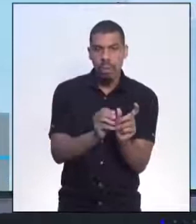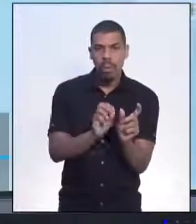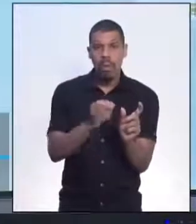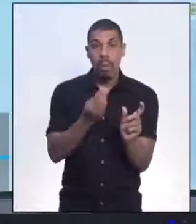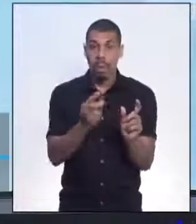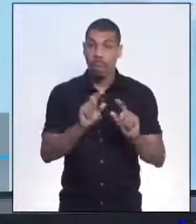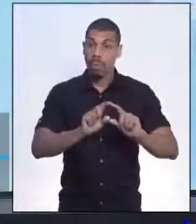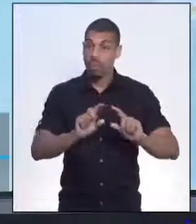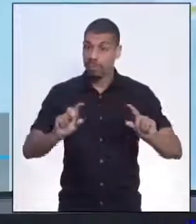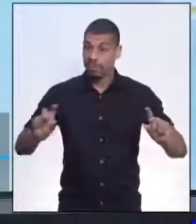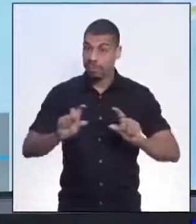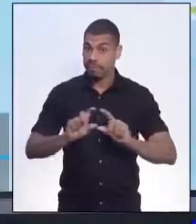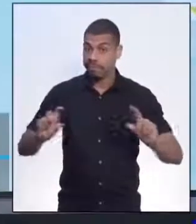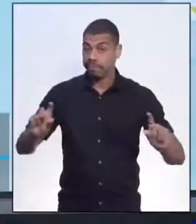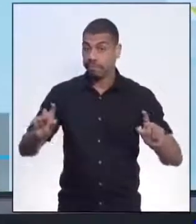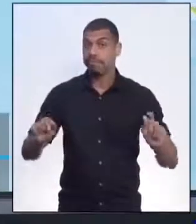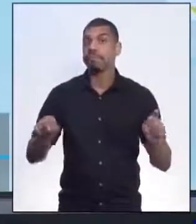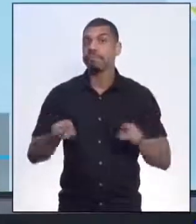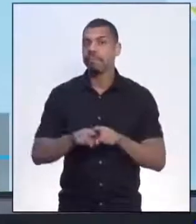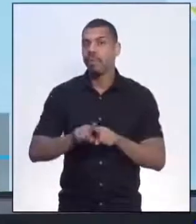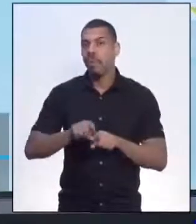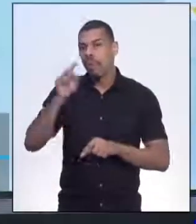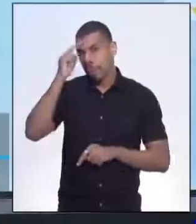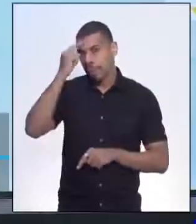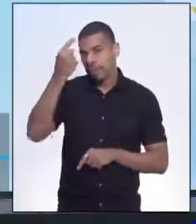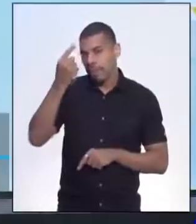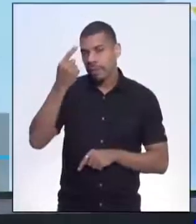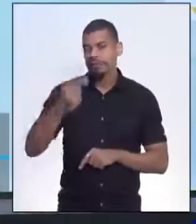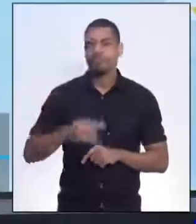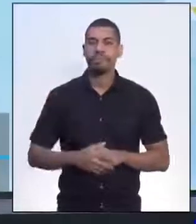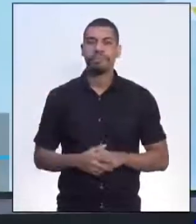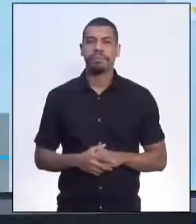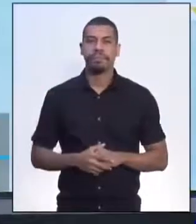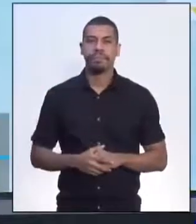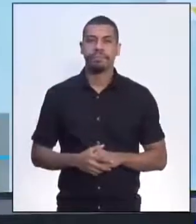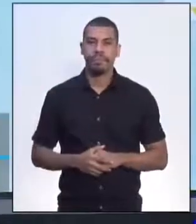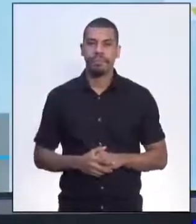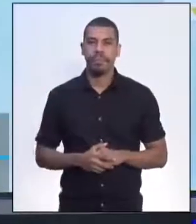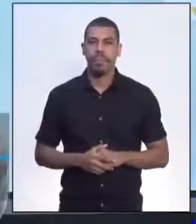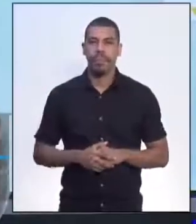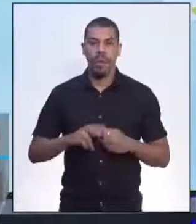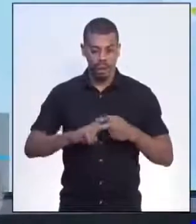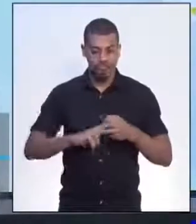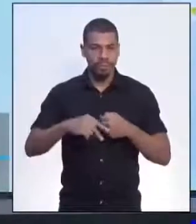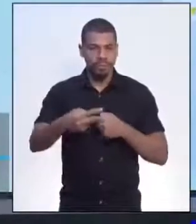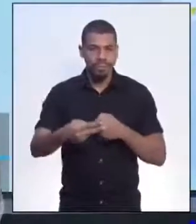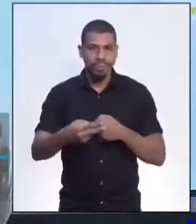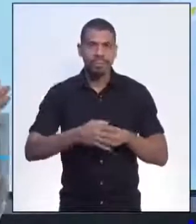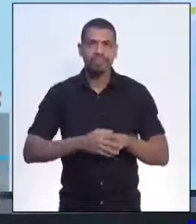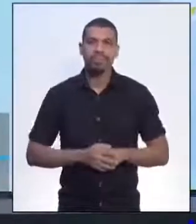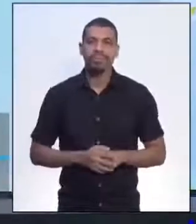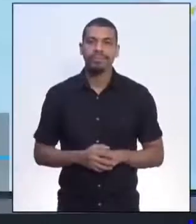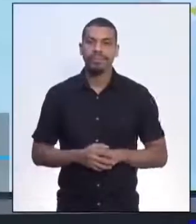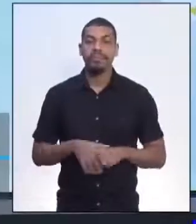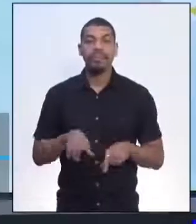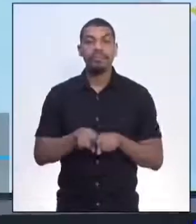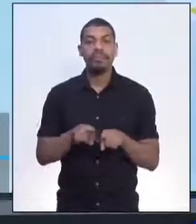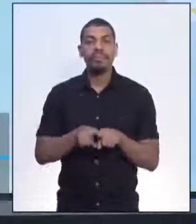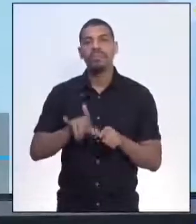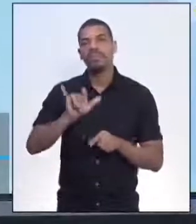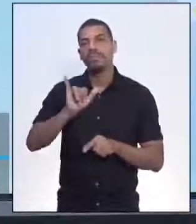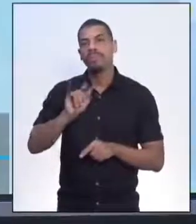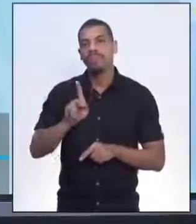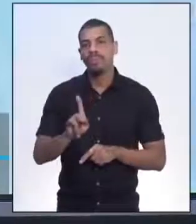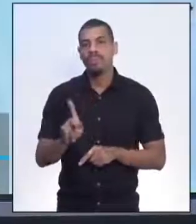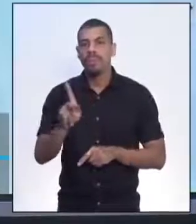frase que vai acrescentar uma ideia. Da sequência, um link word que vai descrever